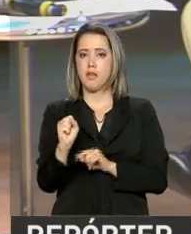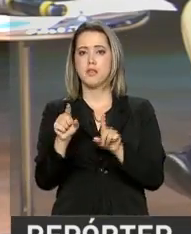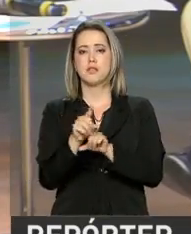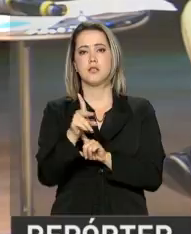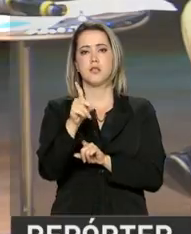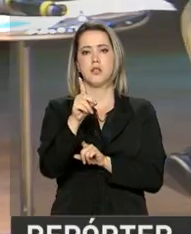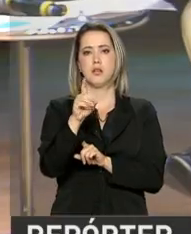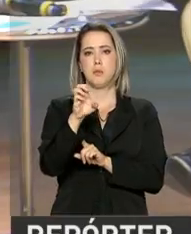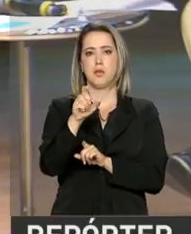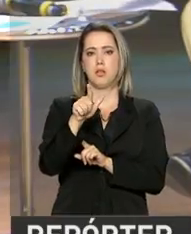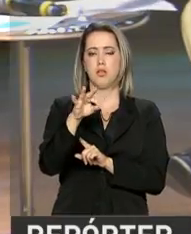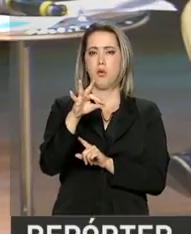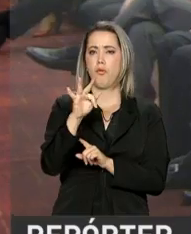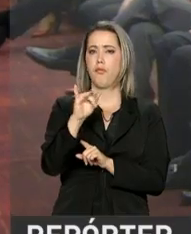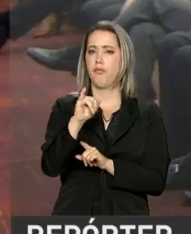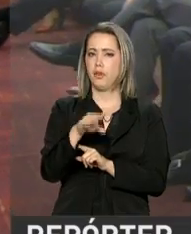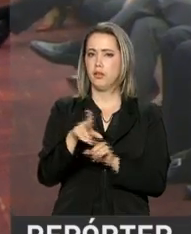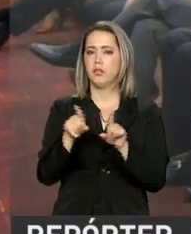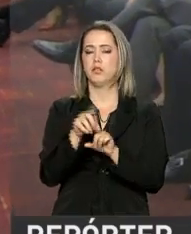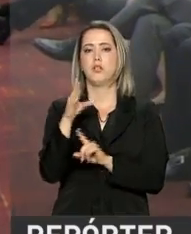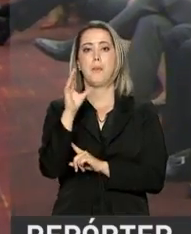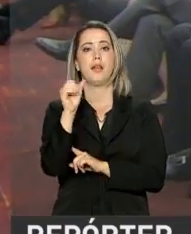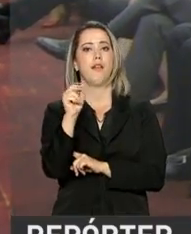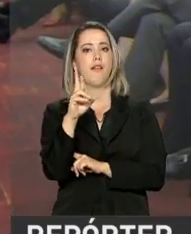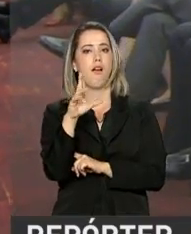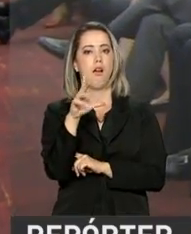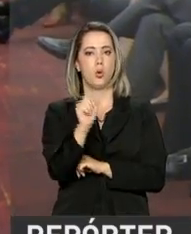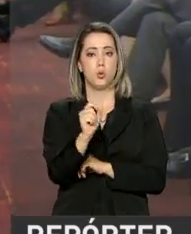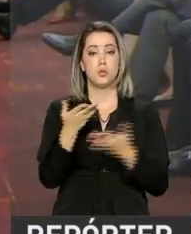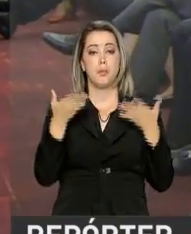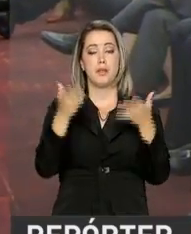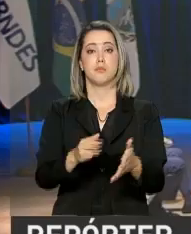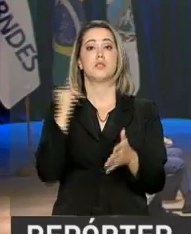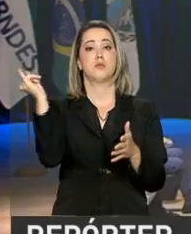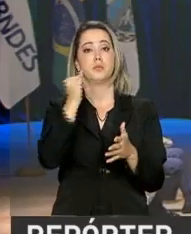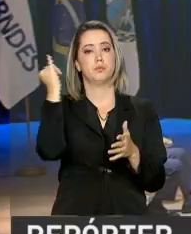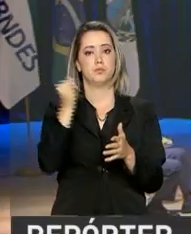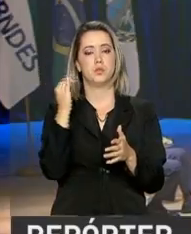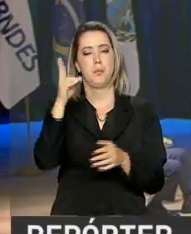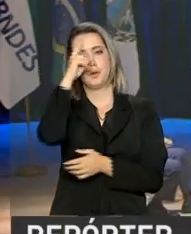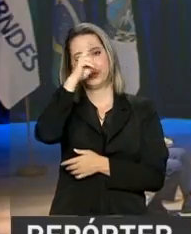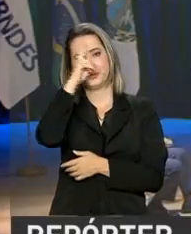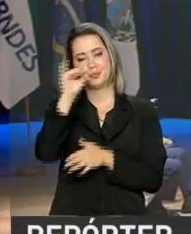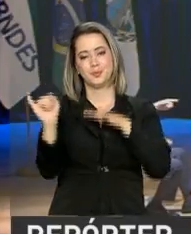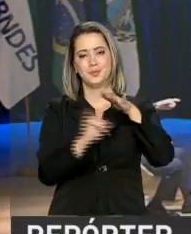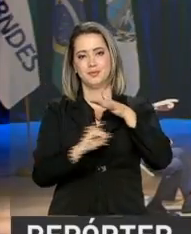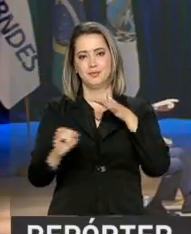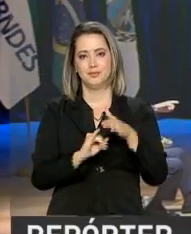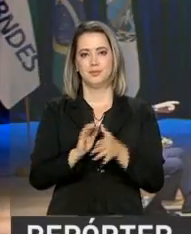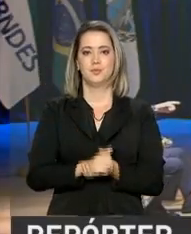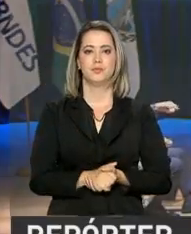o ex-presidente do BNDES, Carlos Lessa. Todos por participação importante para a história da